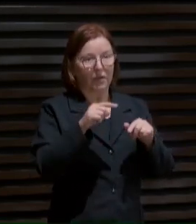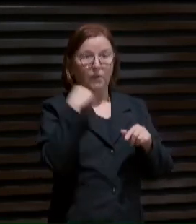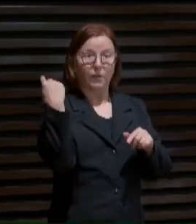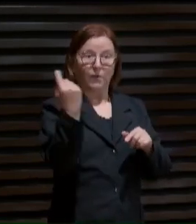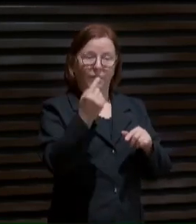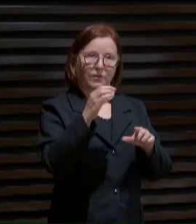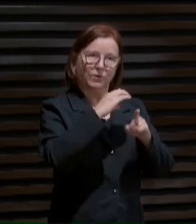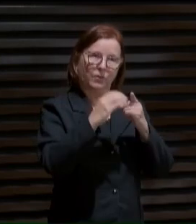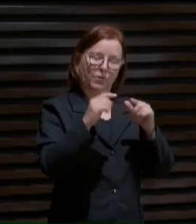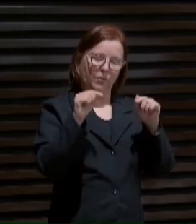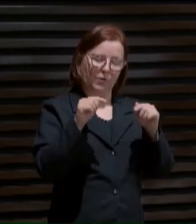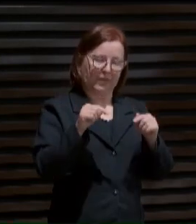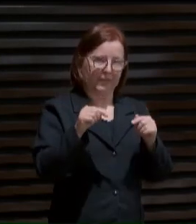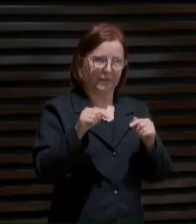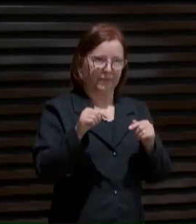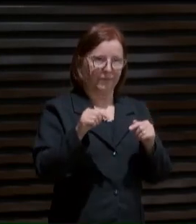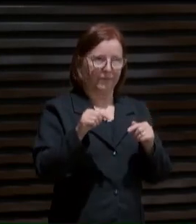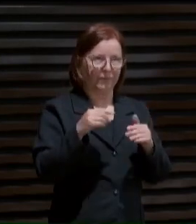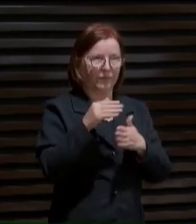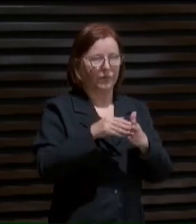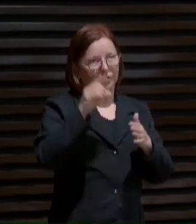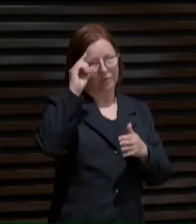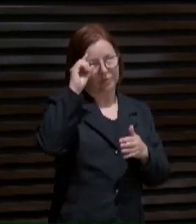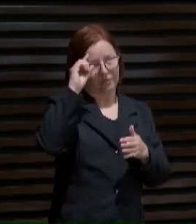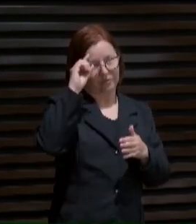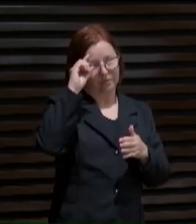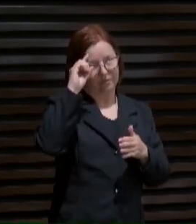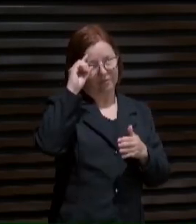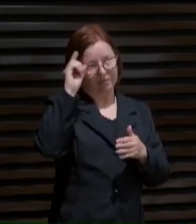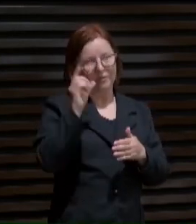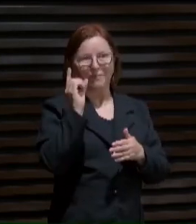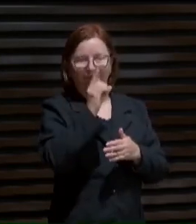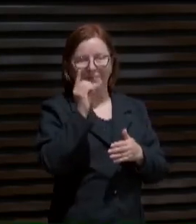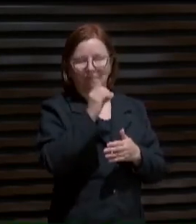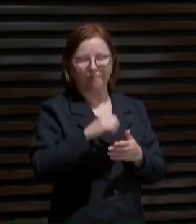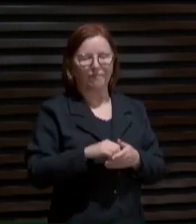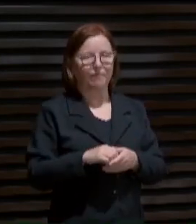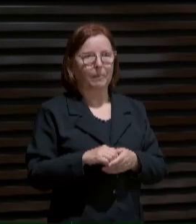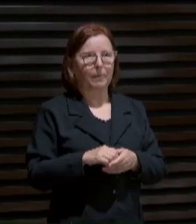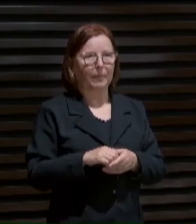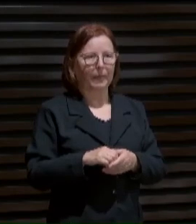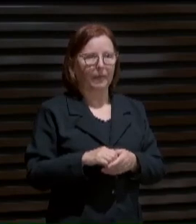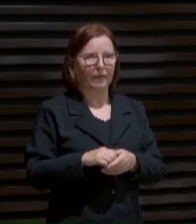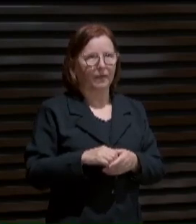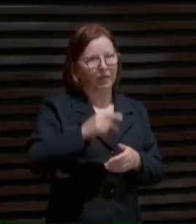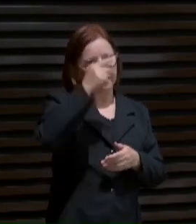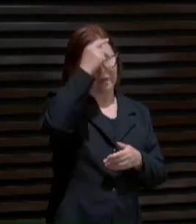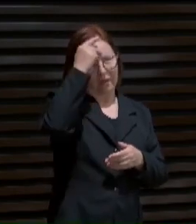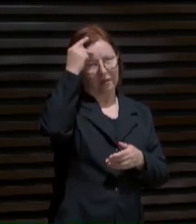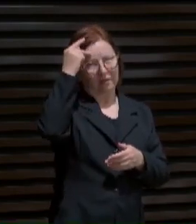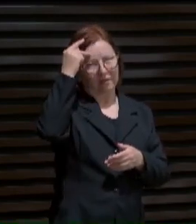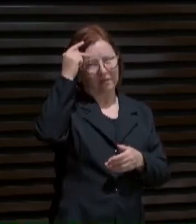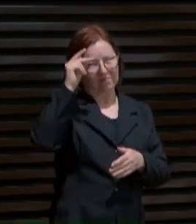e não é brincadeira também a nossa vida diária diante do Senhor se alguém pode enganar durante